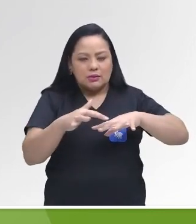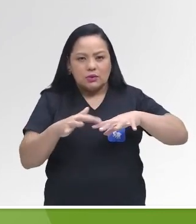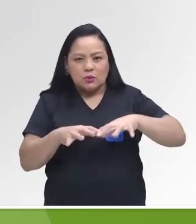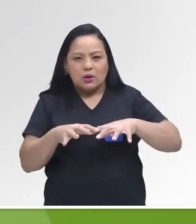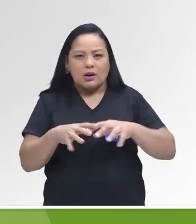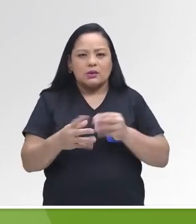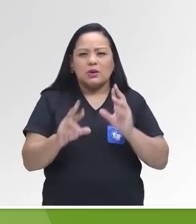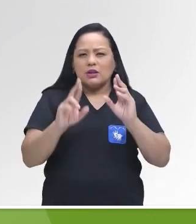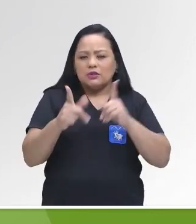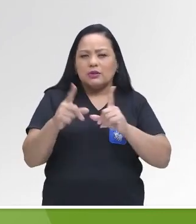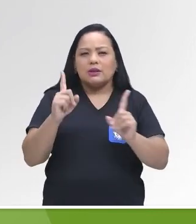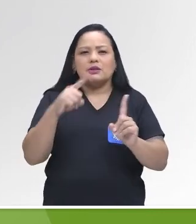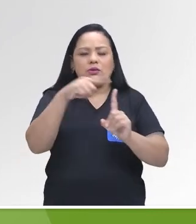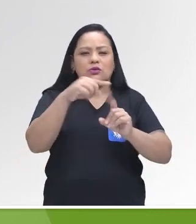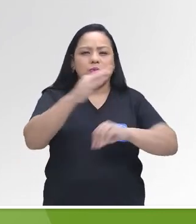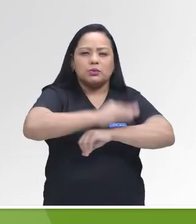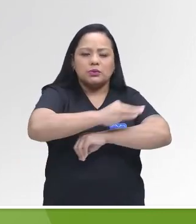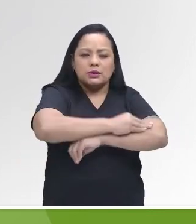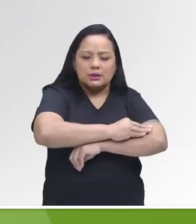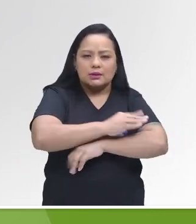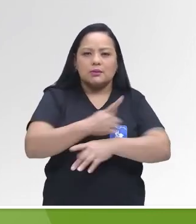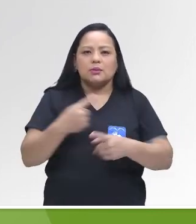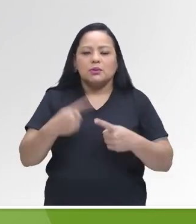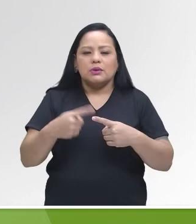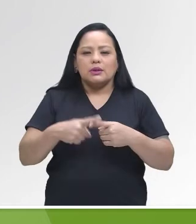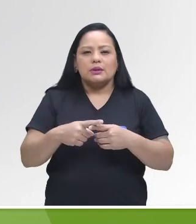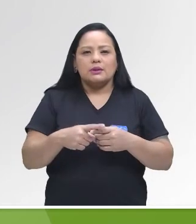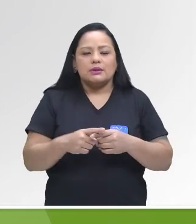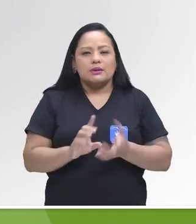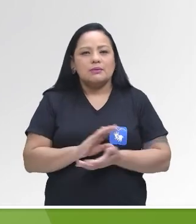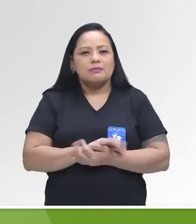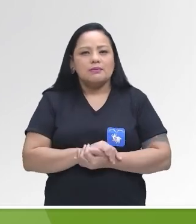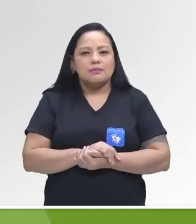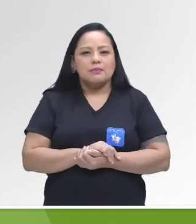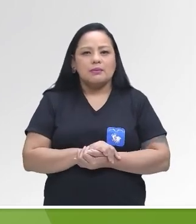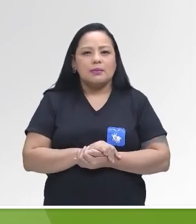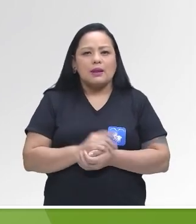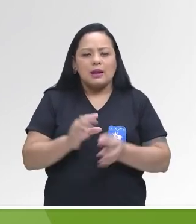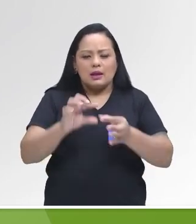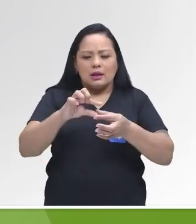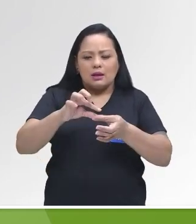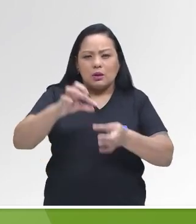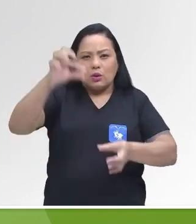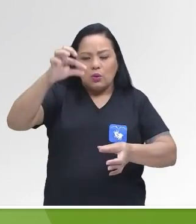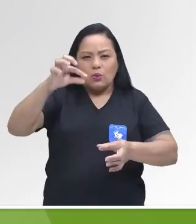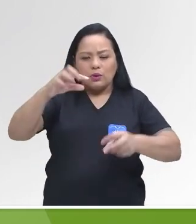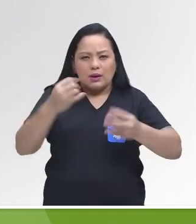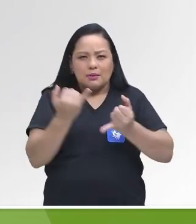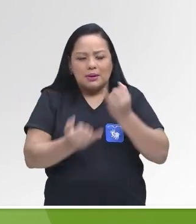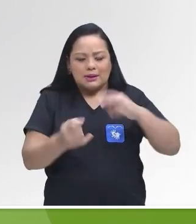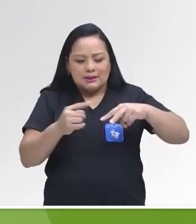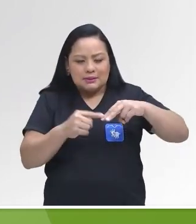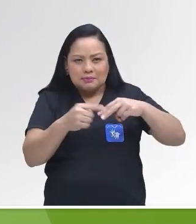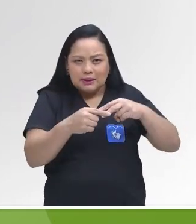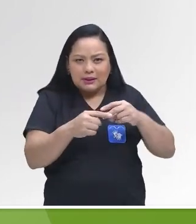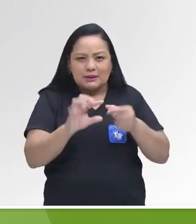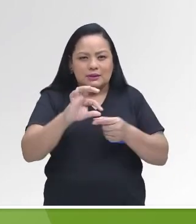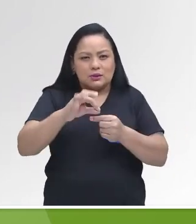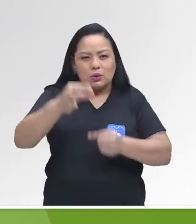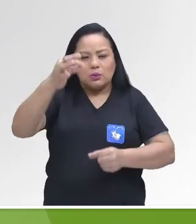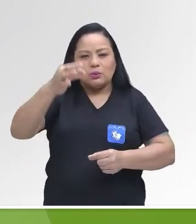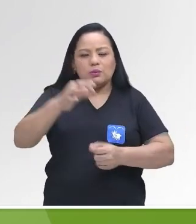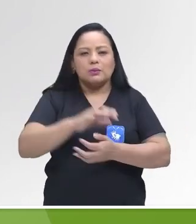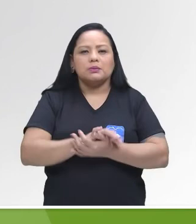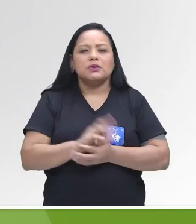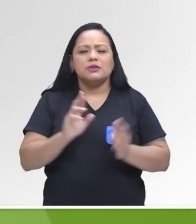dos sapos, rãs e pererecas que tem as patas dianteiras bem maiores, na verdade, as patas dianteiras menores do que as posteriores,